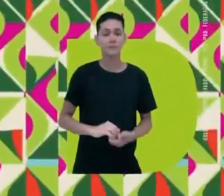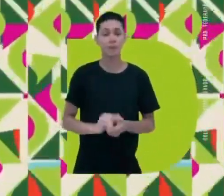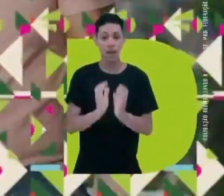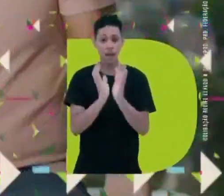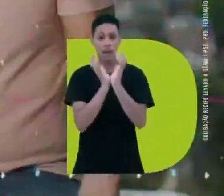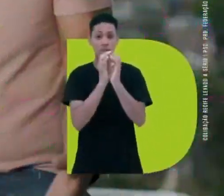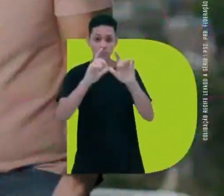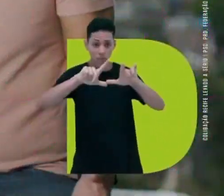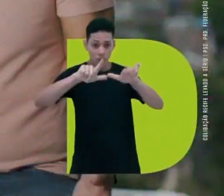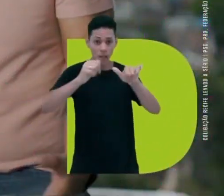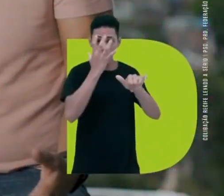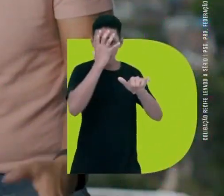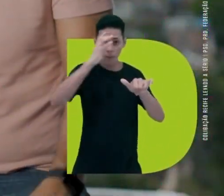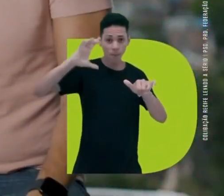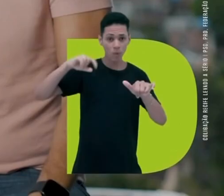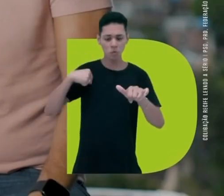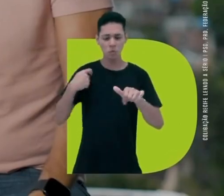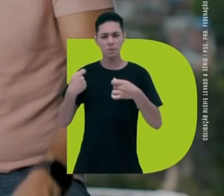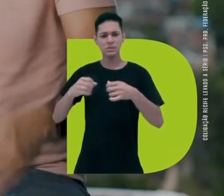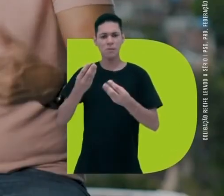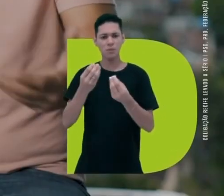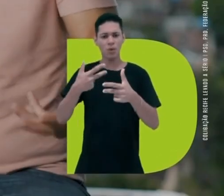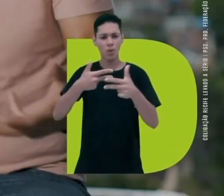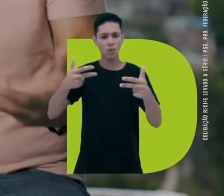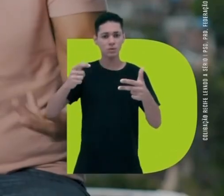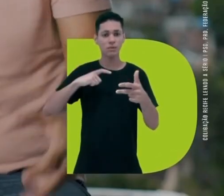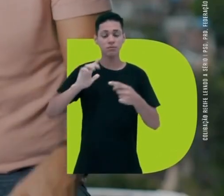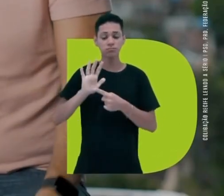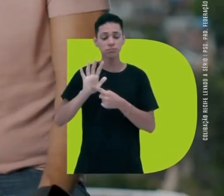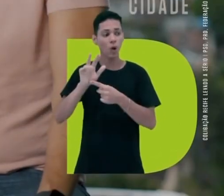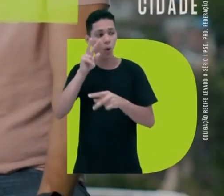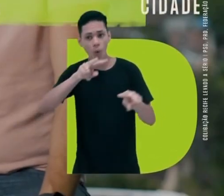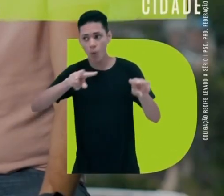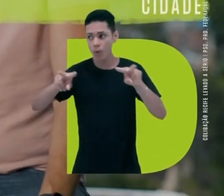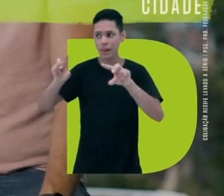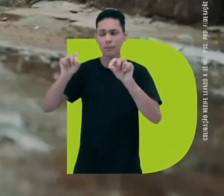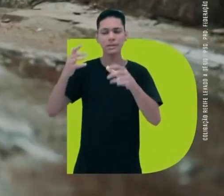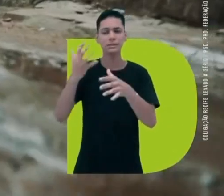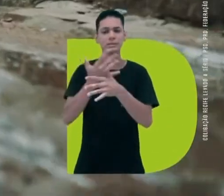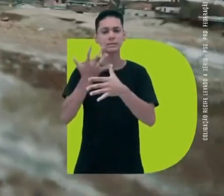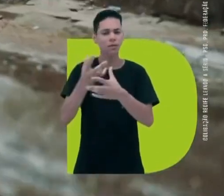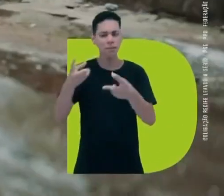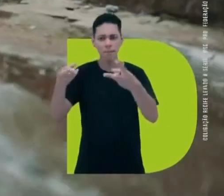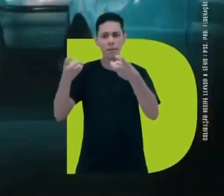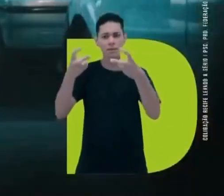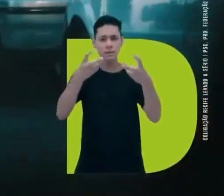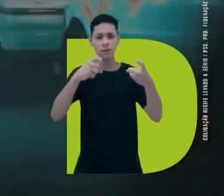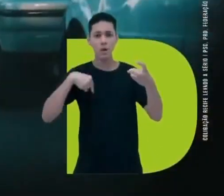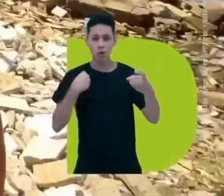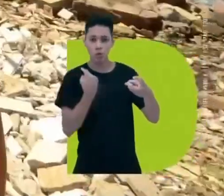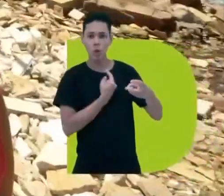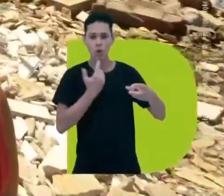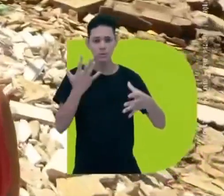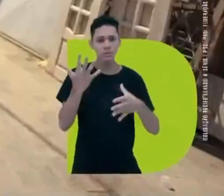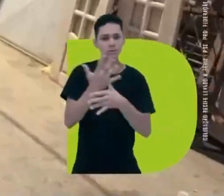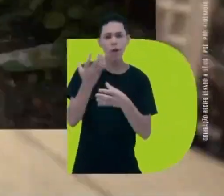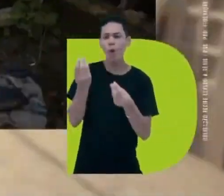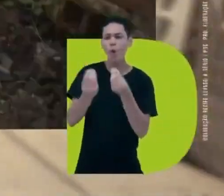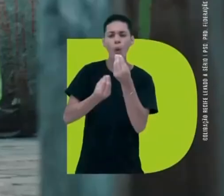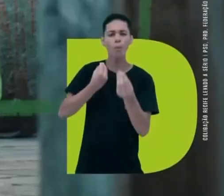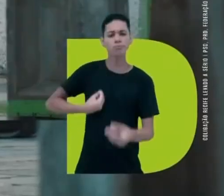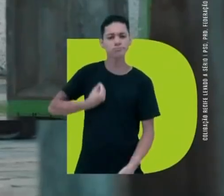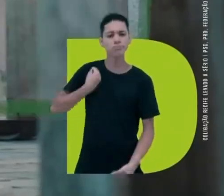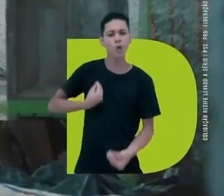Não é porque eu tô ali mesmo, não, mas meu coração é seu. O Recife sem filtro, a gente não precisa de muita coisa. É botar a cara de fora da janela e olhar pra nossa cidade. Enxergar nossa cidade como ela